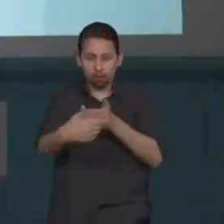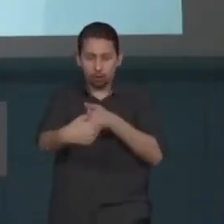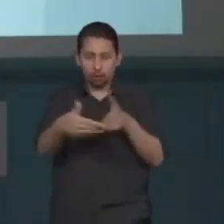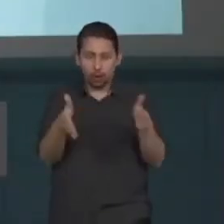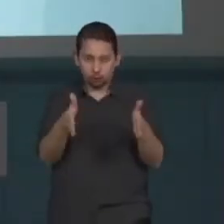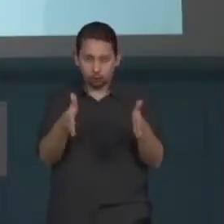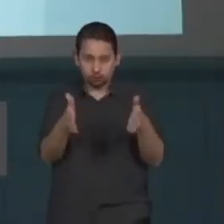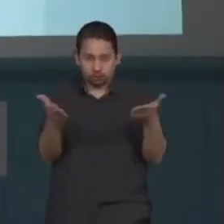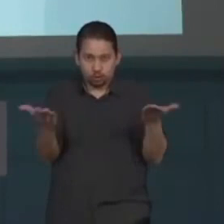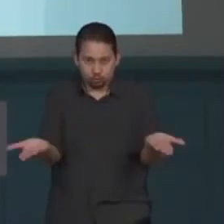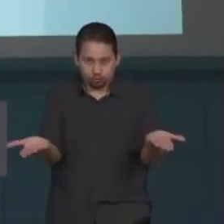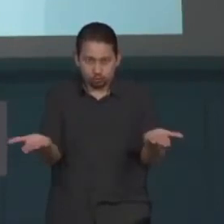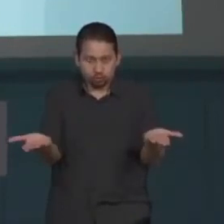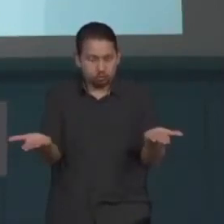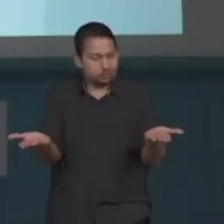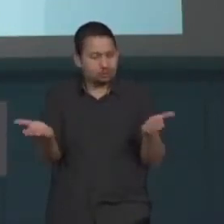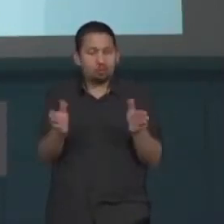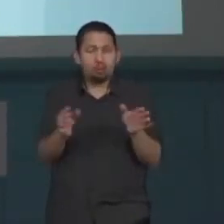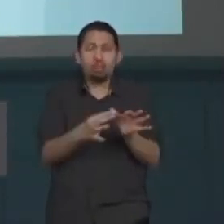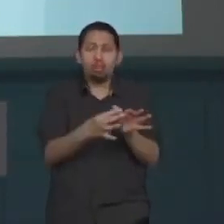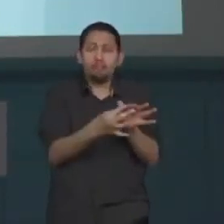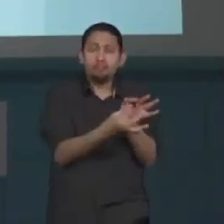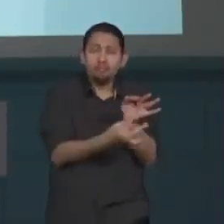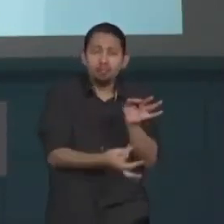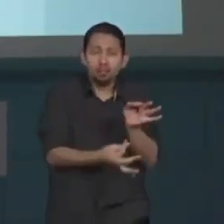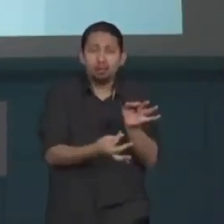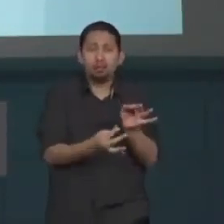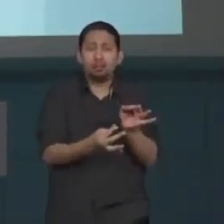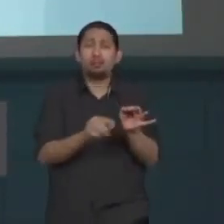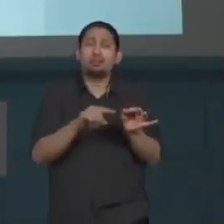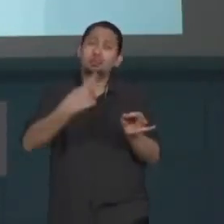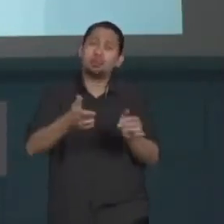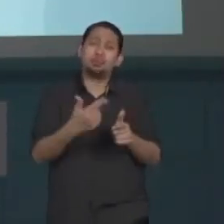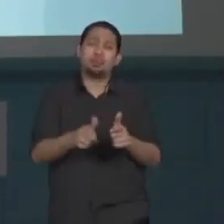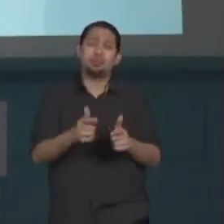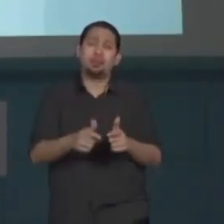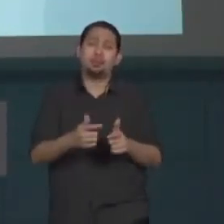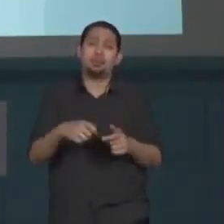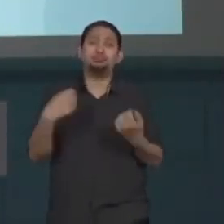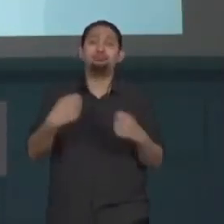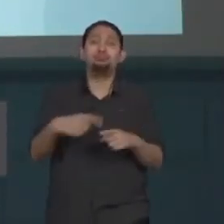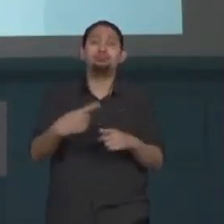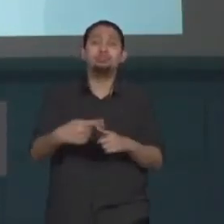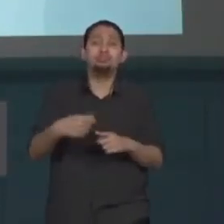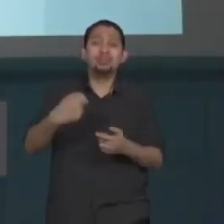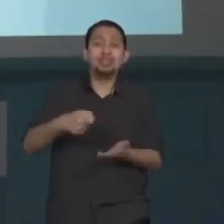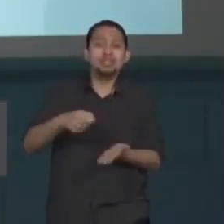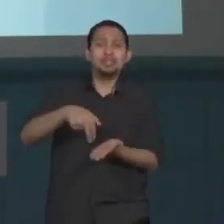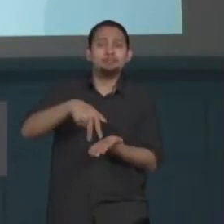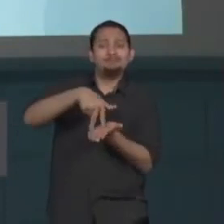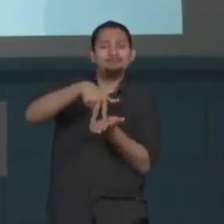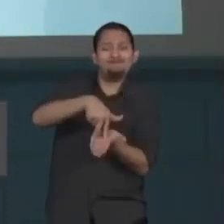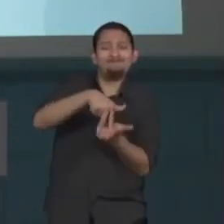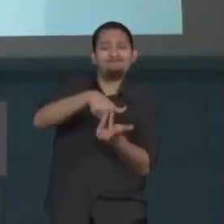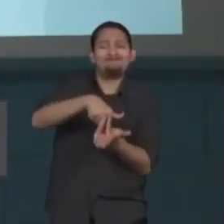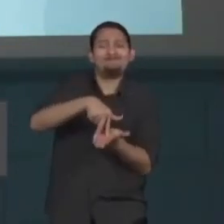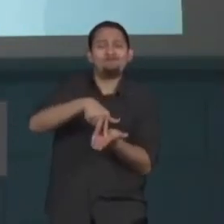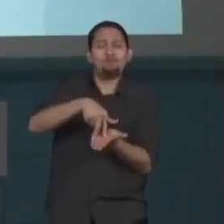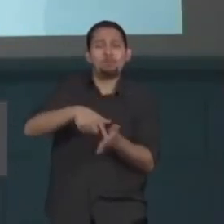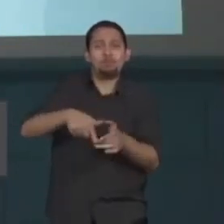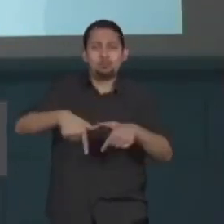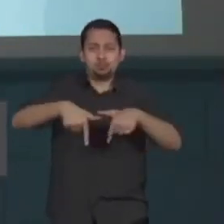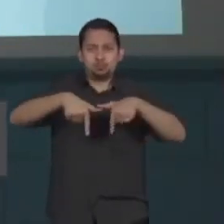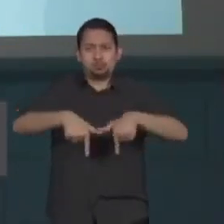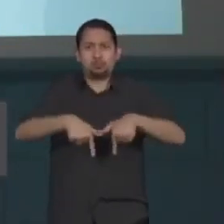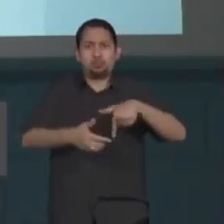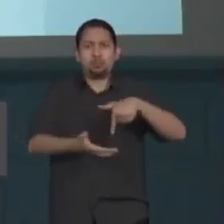uma caixinha de papelão fino, vai dar problemas no seu robô, porque ele precisa estar bem firme ali. A gente vai